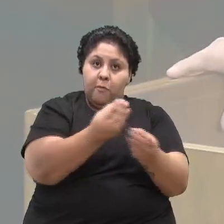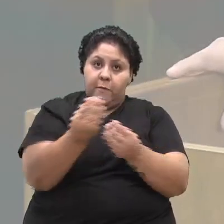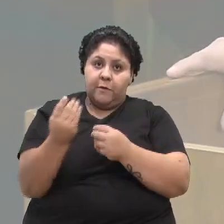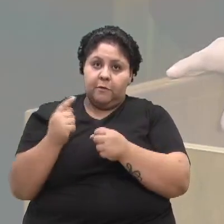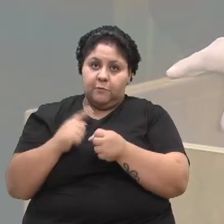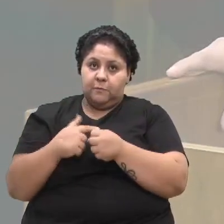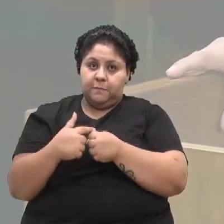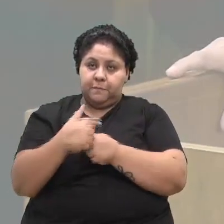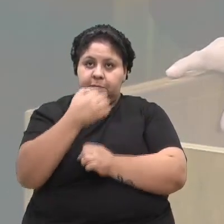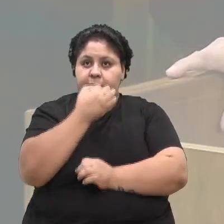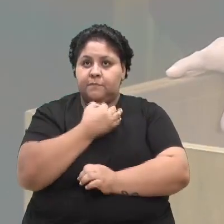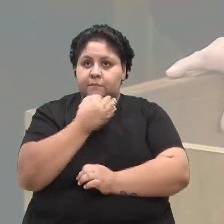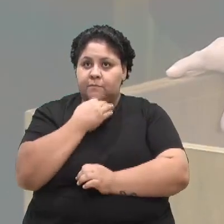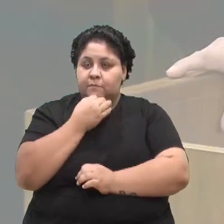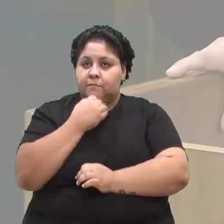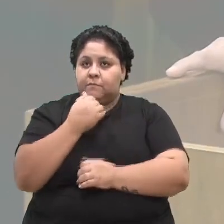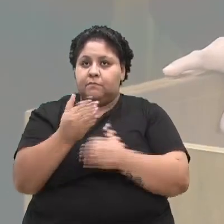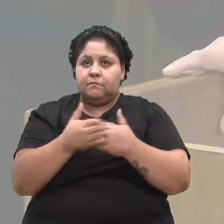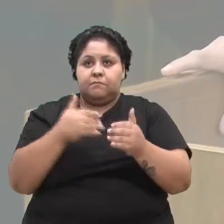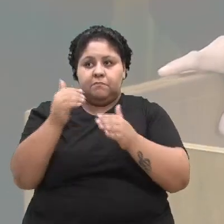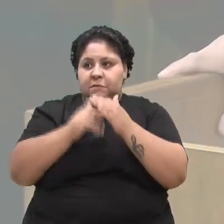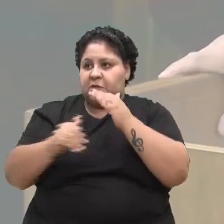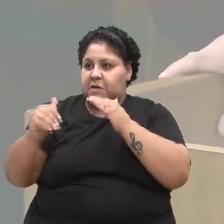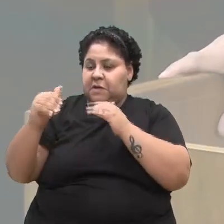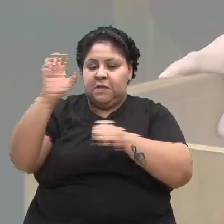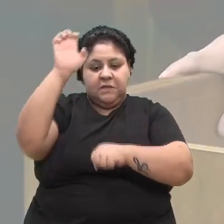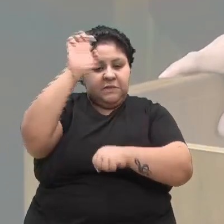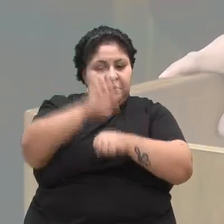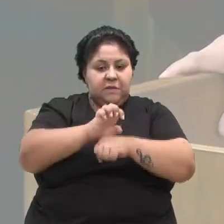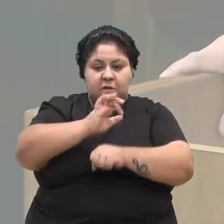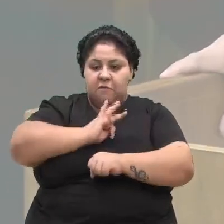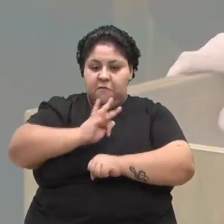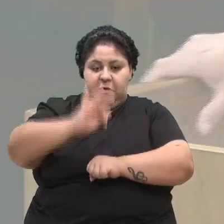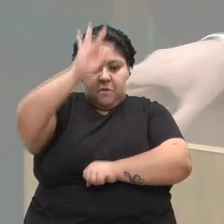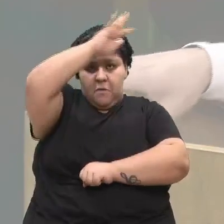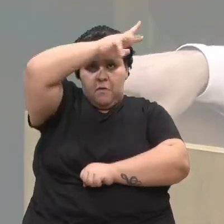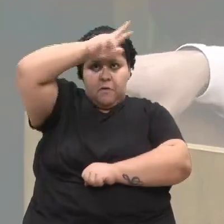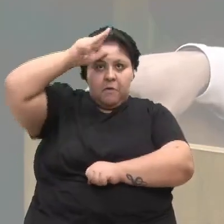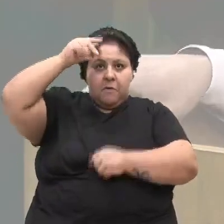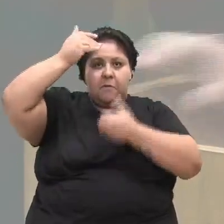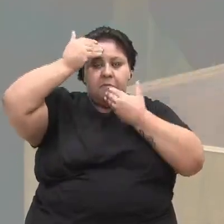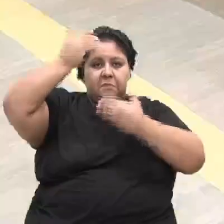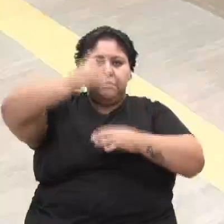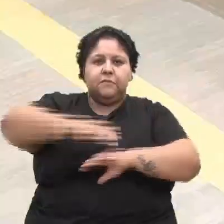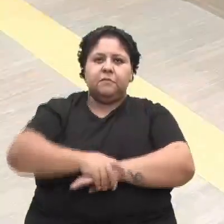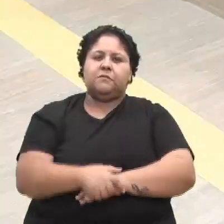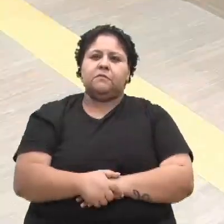cidade de Caxias do Sul, independente se é em nível estadual ou federal ou municipal. Meu muito obrigado.